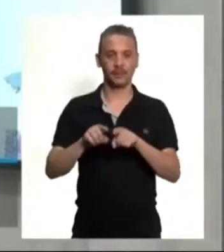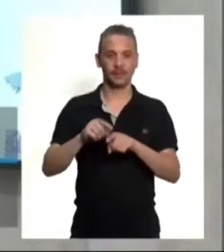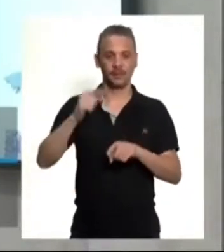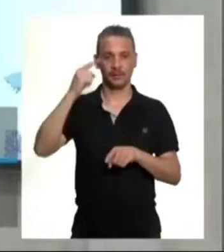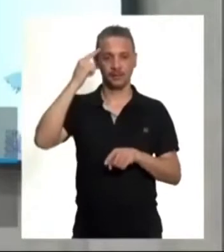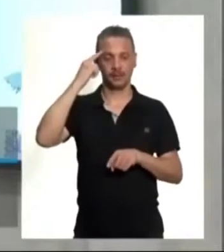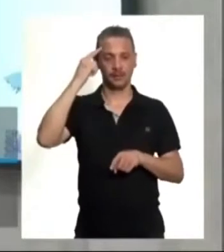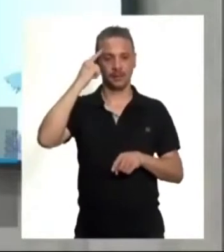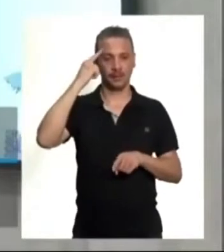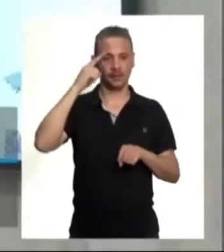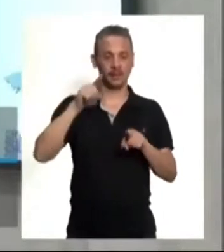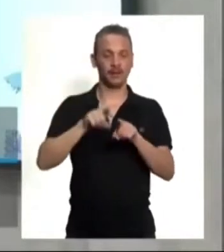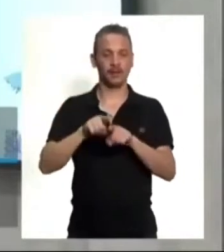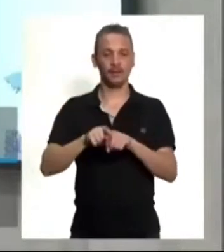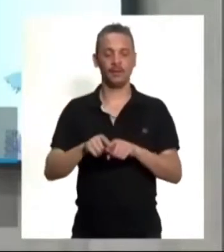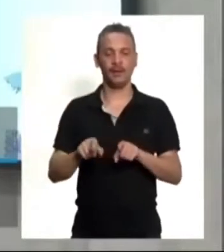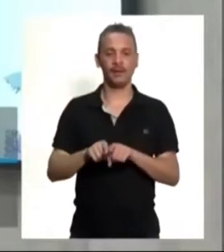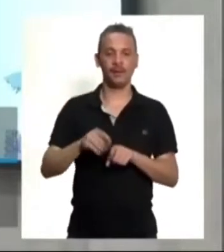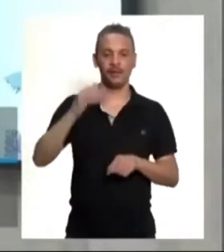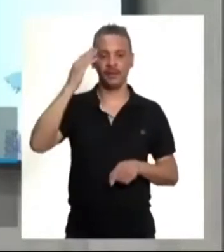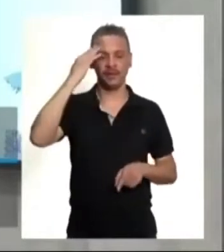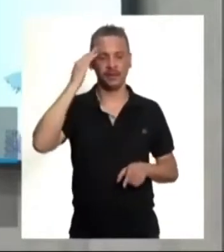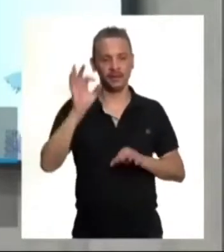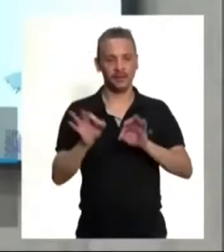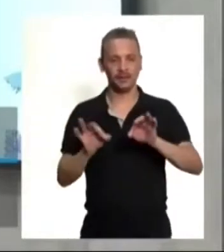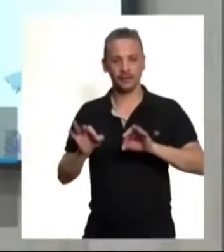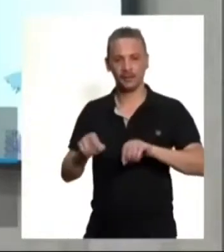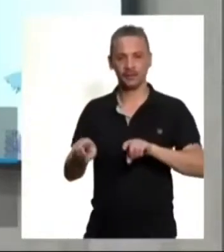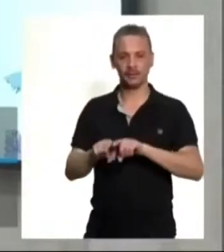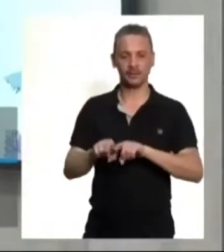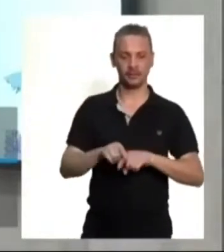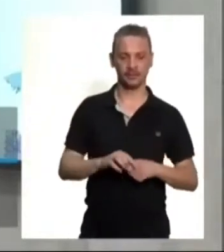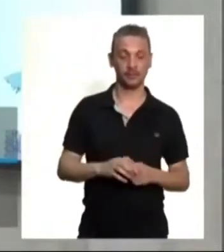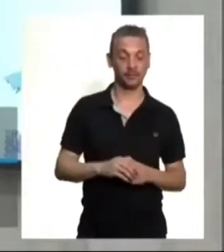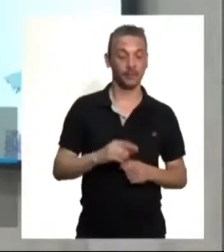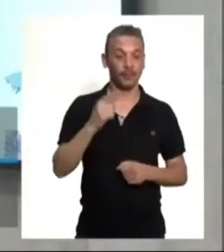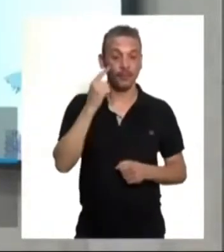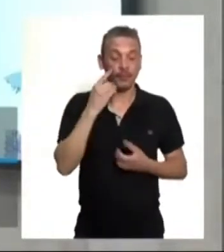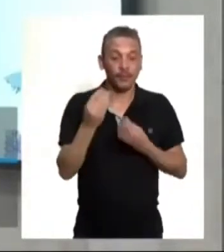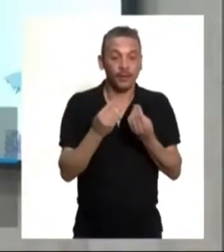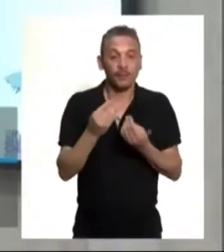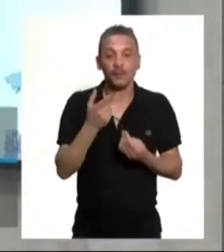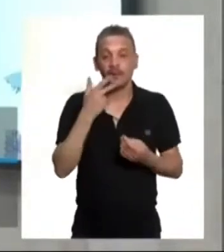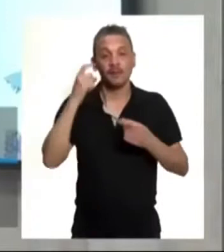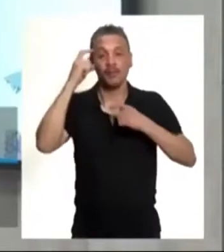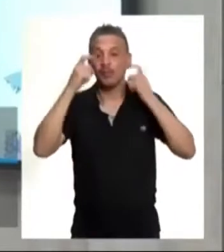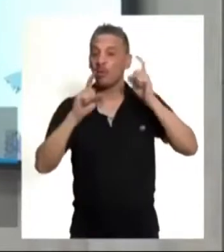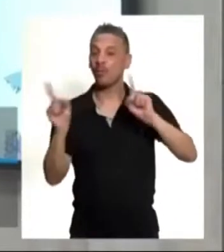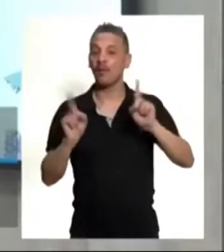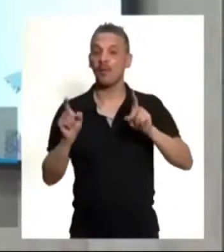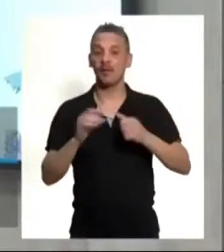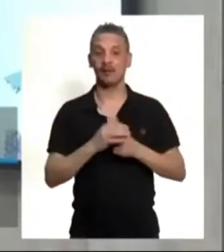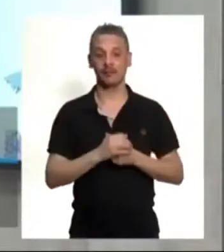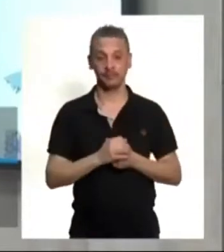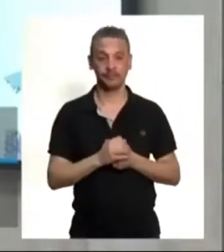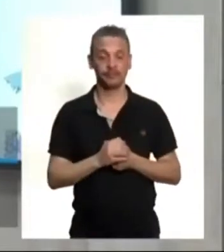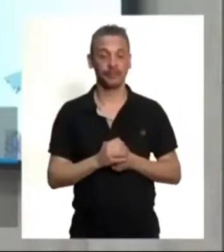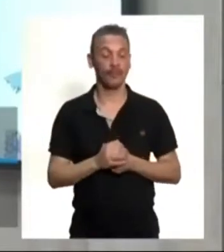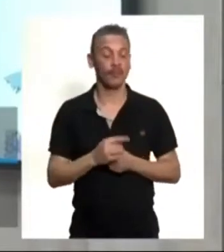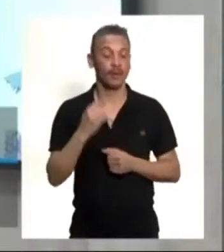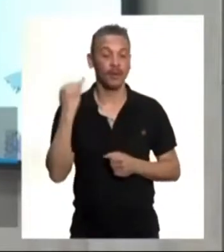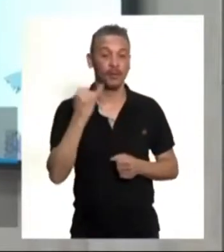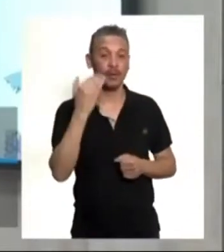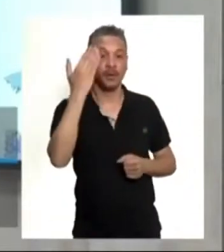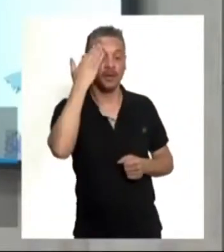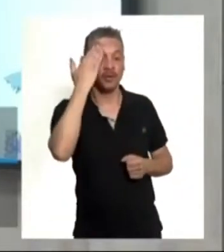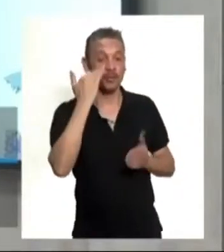quais são os formulários. Eu listei para vocês quem são, mas eu digo, não se preocupe com isso. O mais importante que a gente